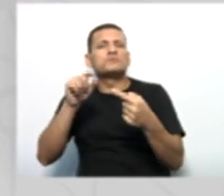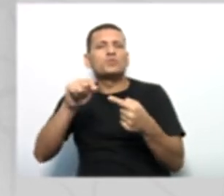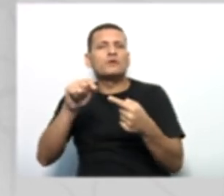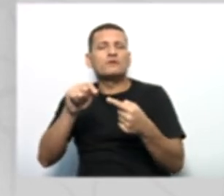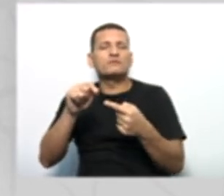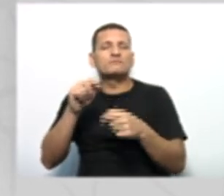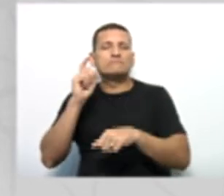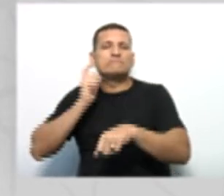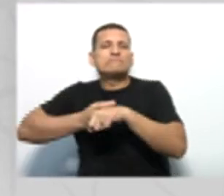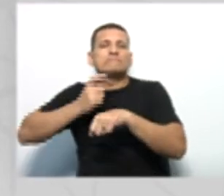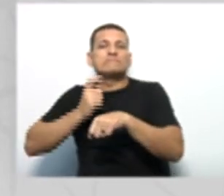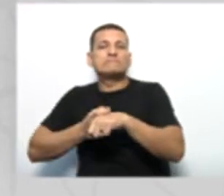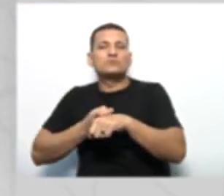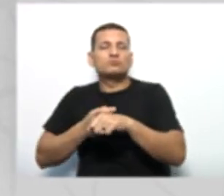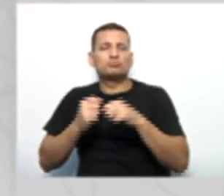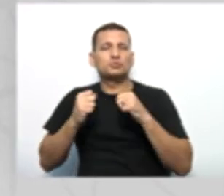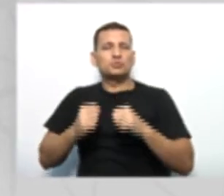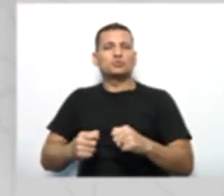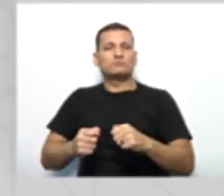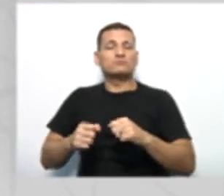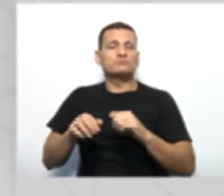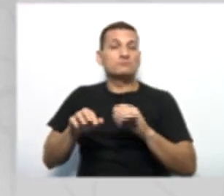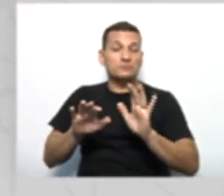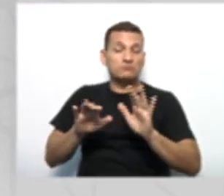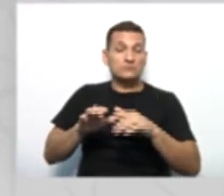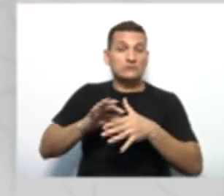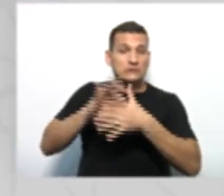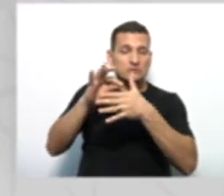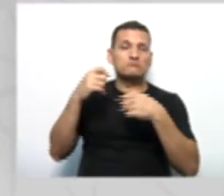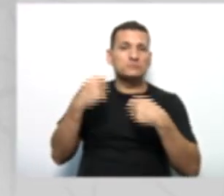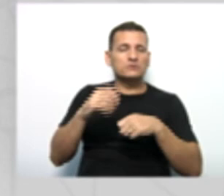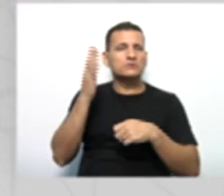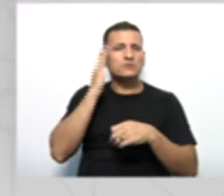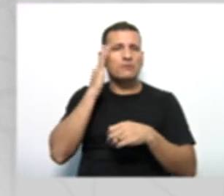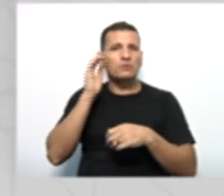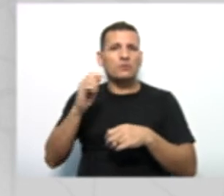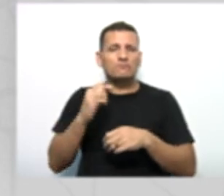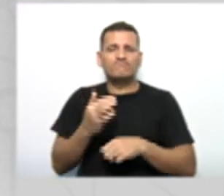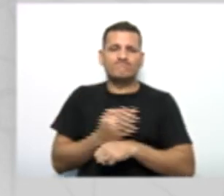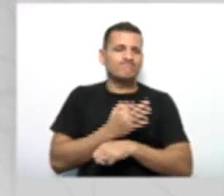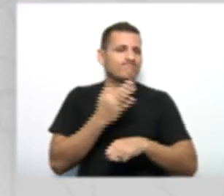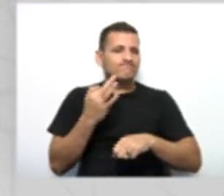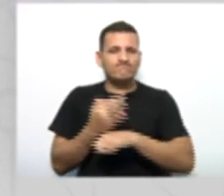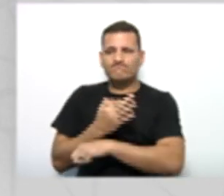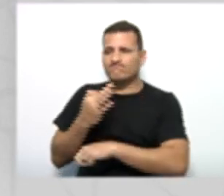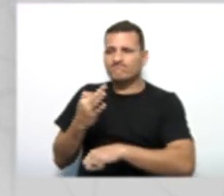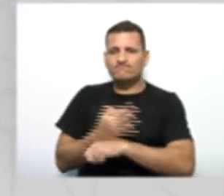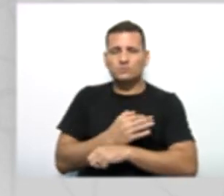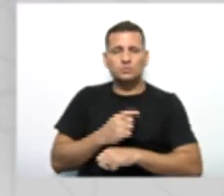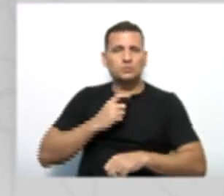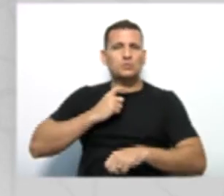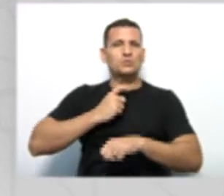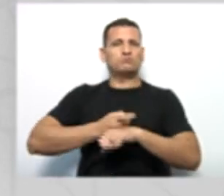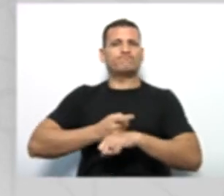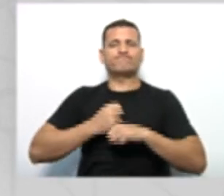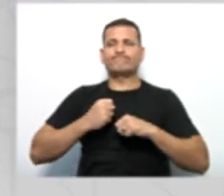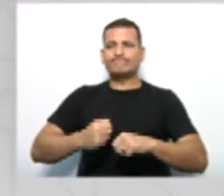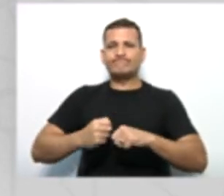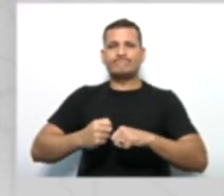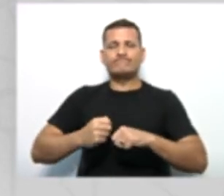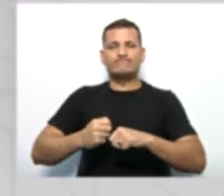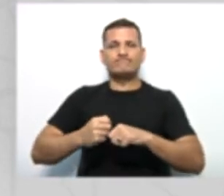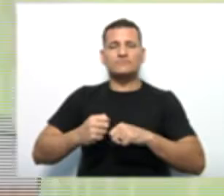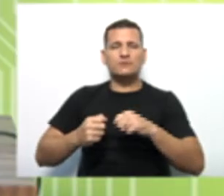líder precisa ter essa habilidade de lidar com a pressão. Ele precisa estar preparado para lidar com todas